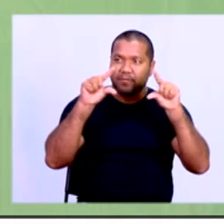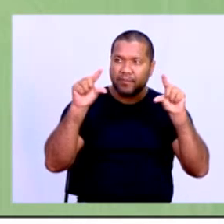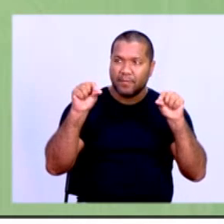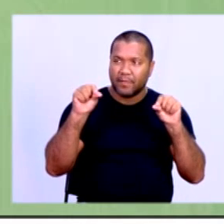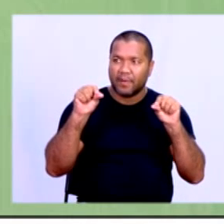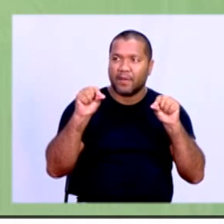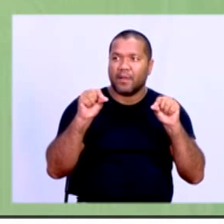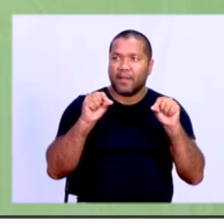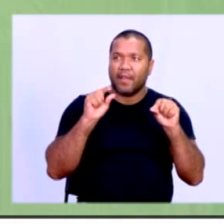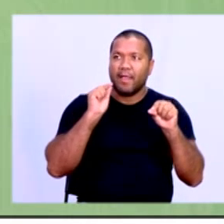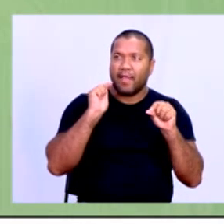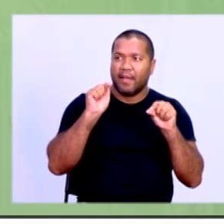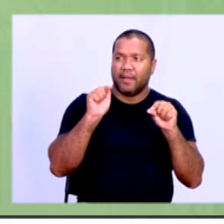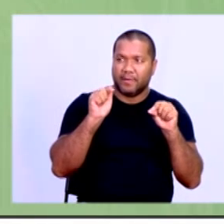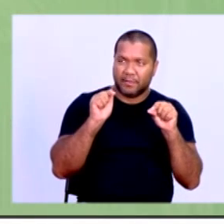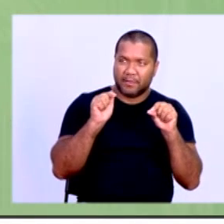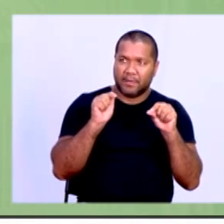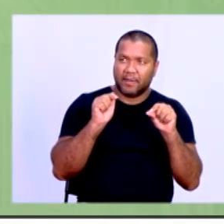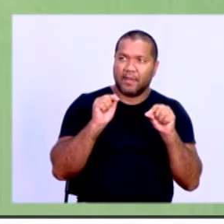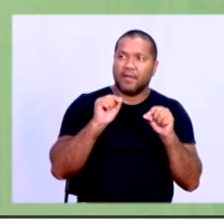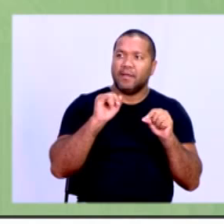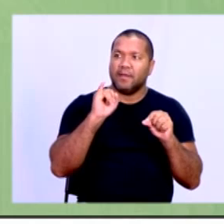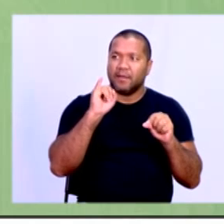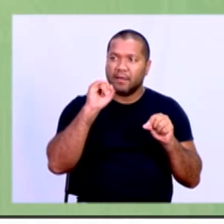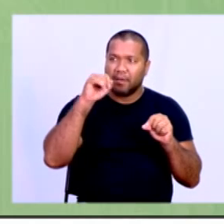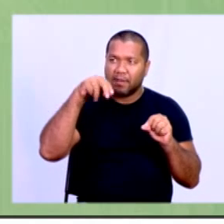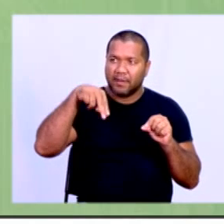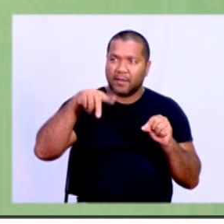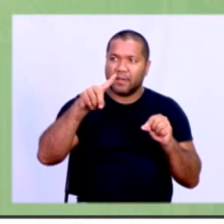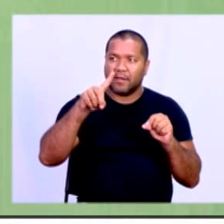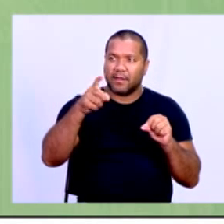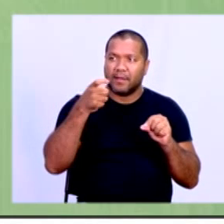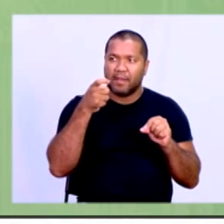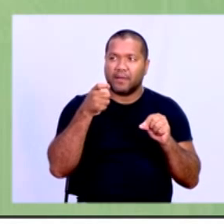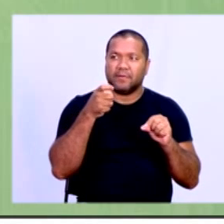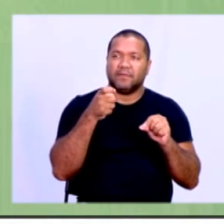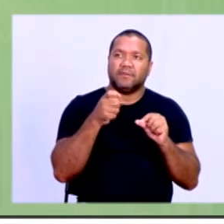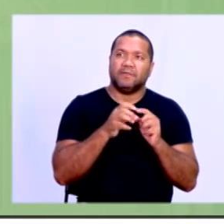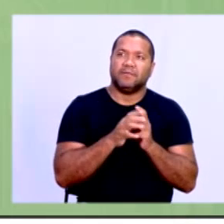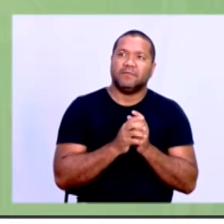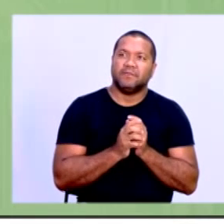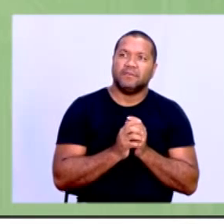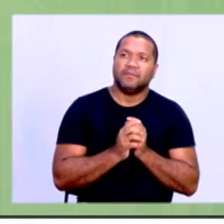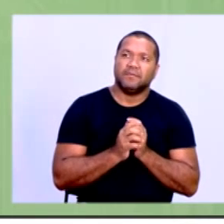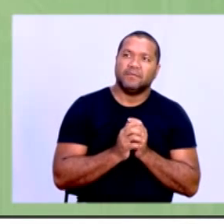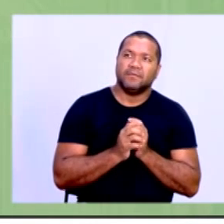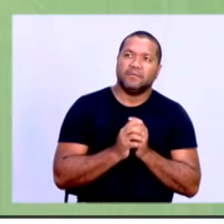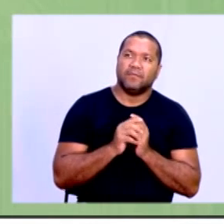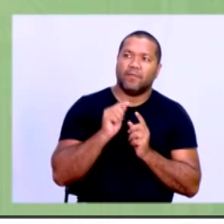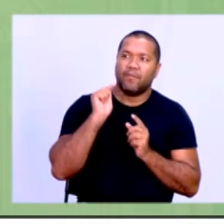ela é a index, ó, ela é index